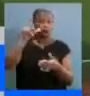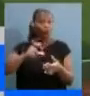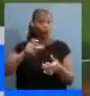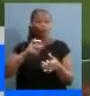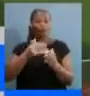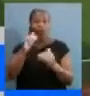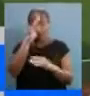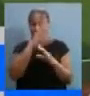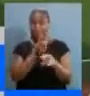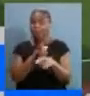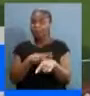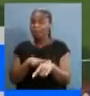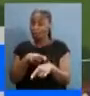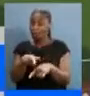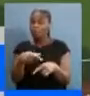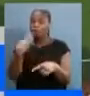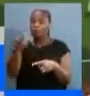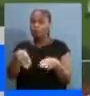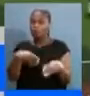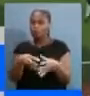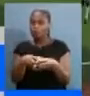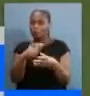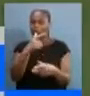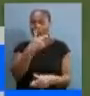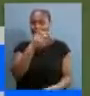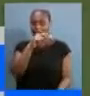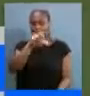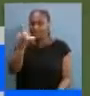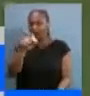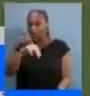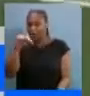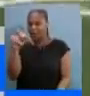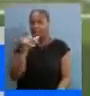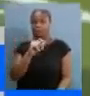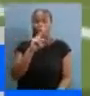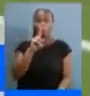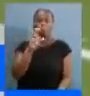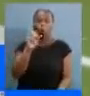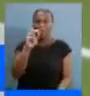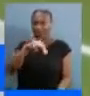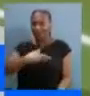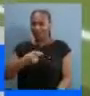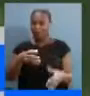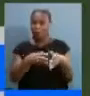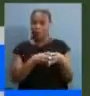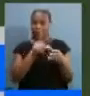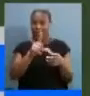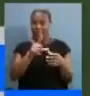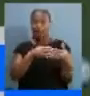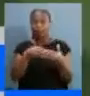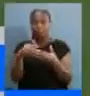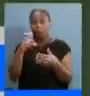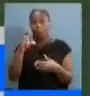acontece e simultâneo com o outro jogo do grupo entre a tanzânia eo guardar o grupo l é comandado pelo garoto já